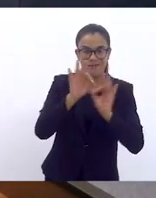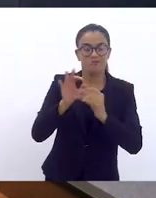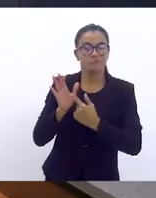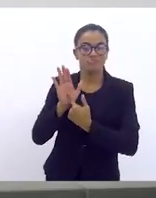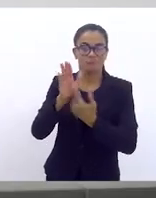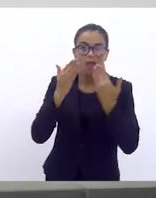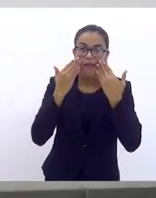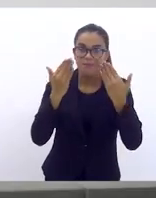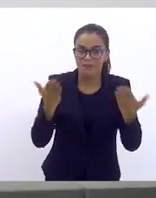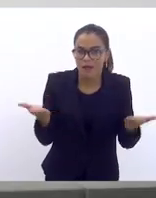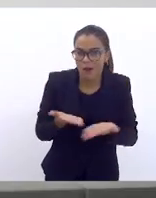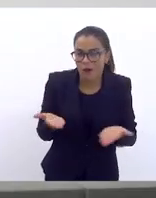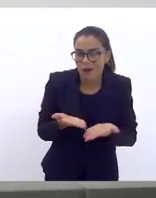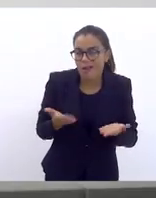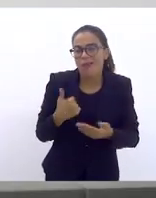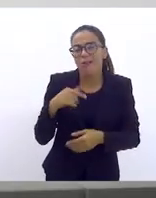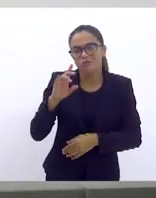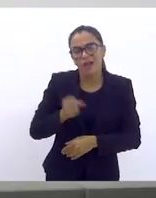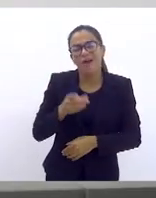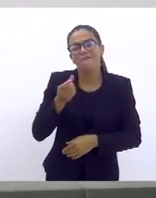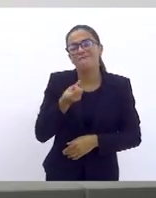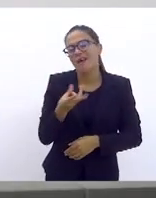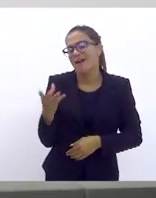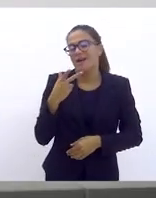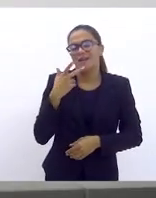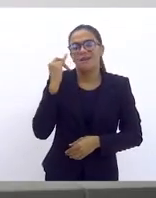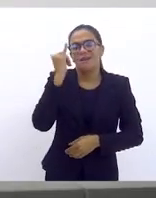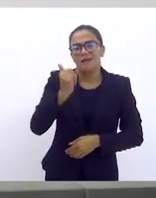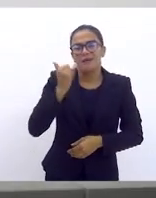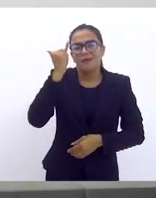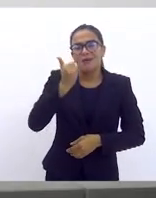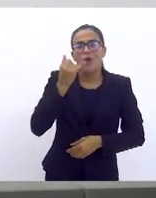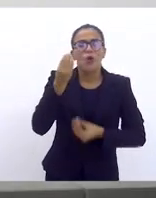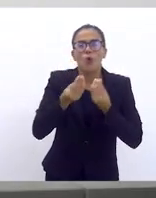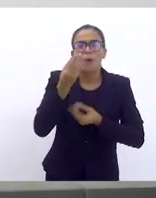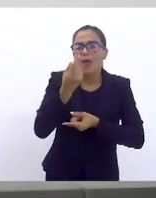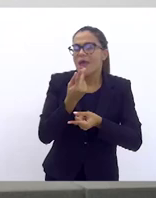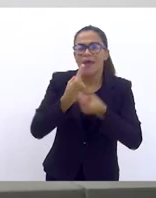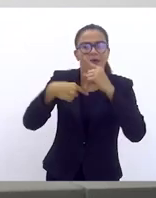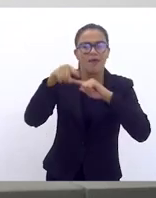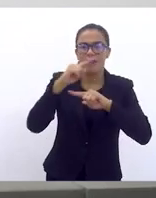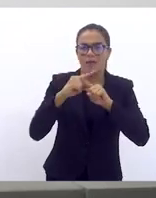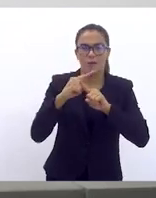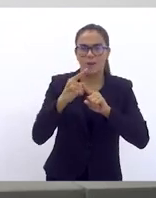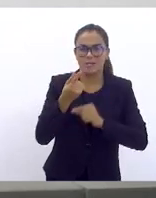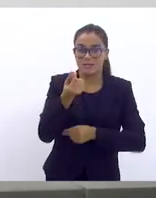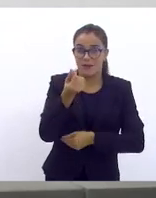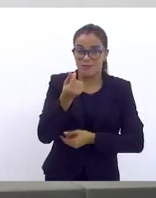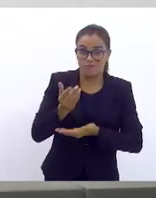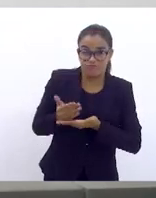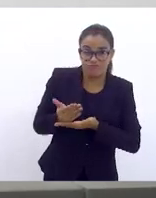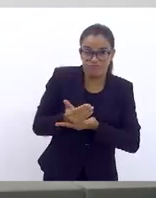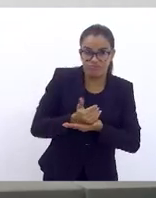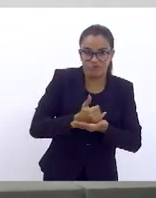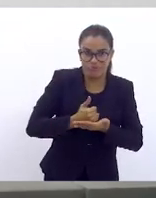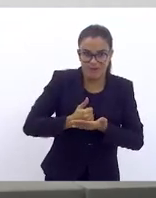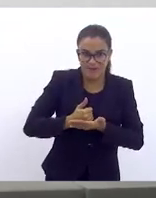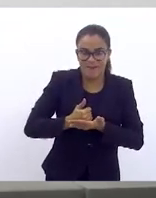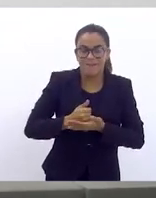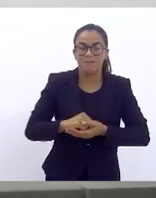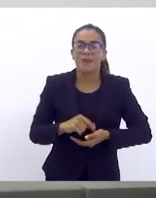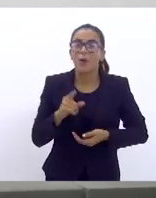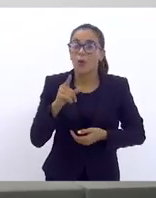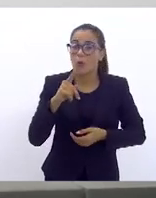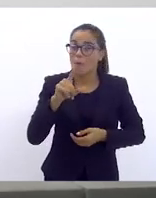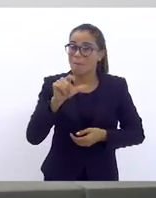eu aqui Estive por diversas vezes falando do regime de recuperação fiscal e se todos lembrarem o